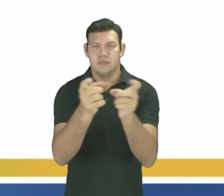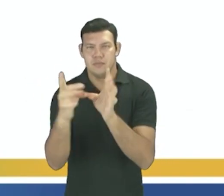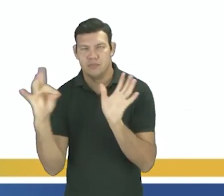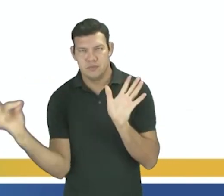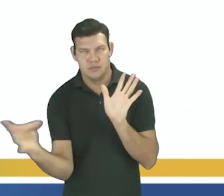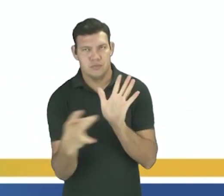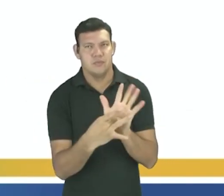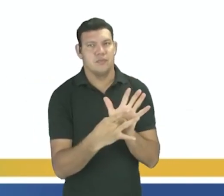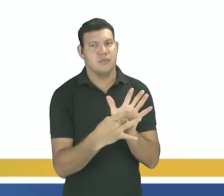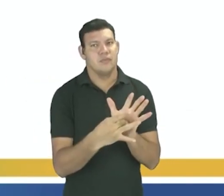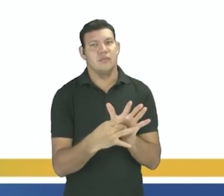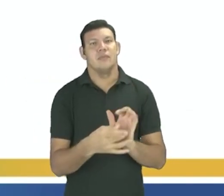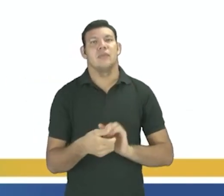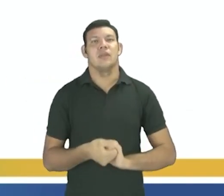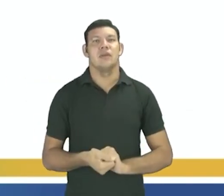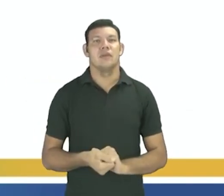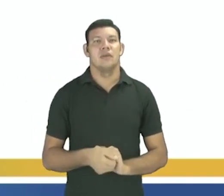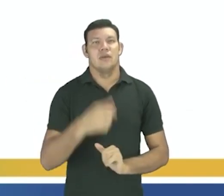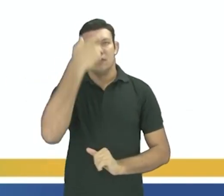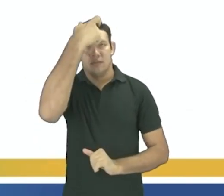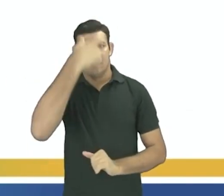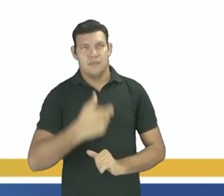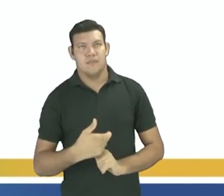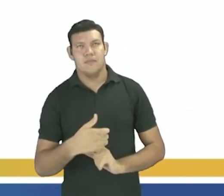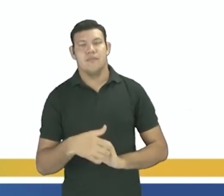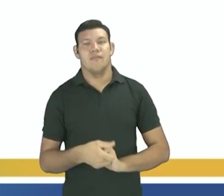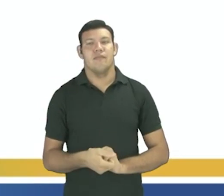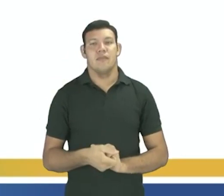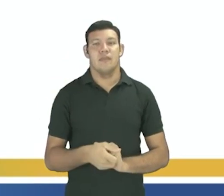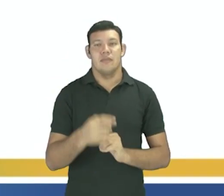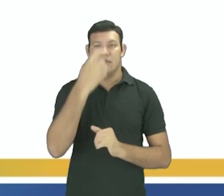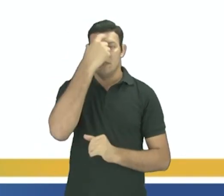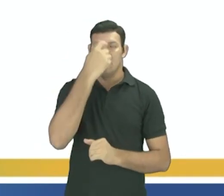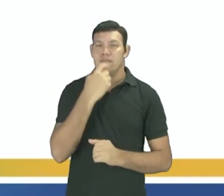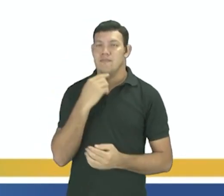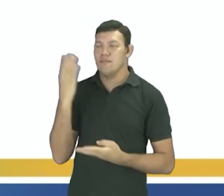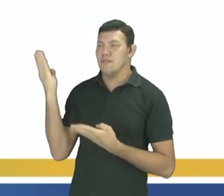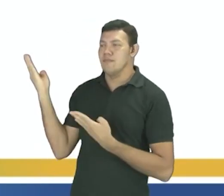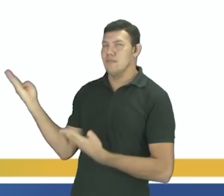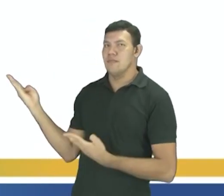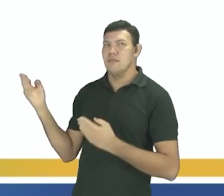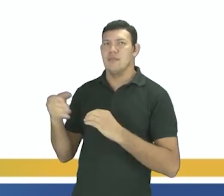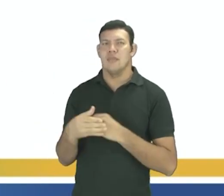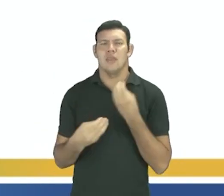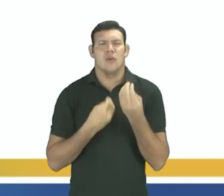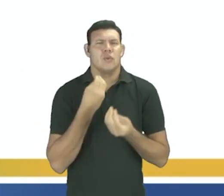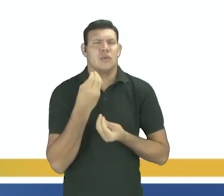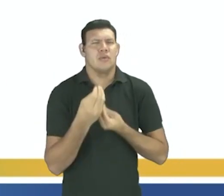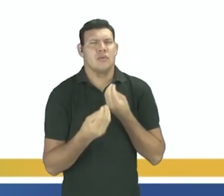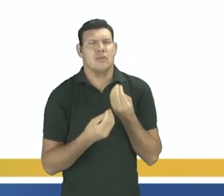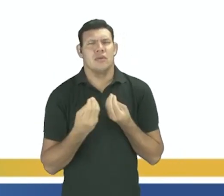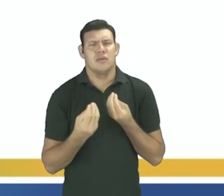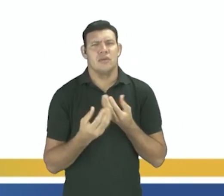oficial, tá? Aqui está uma estrutura para vocês terem uma noção de como ela vem